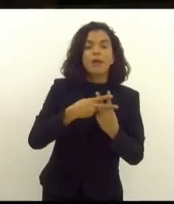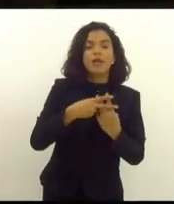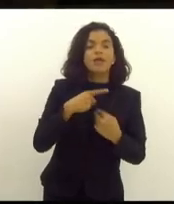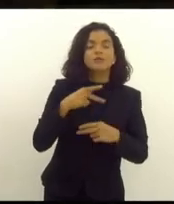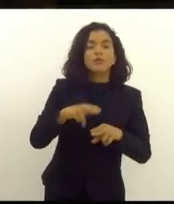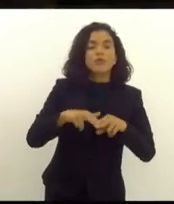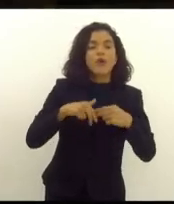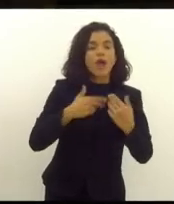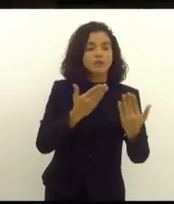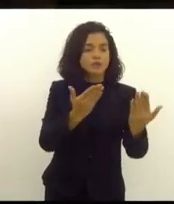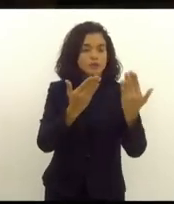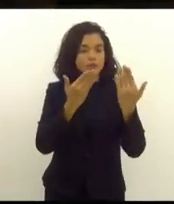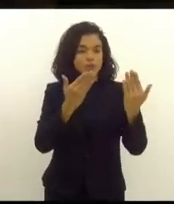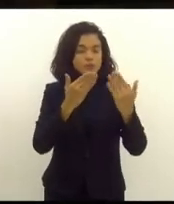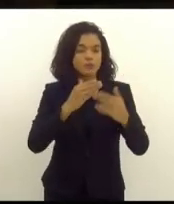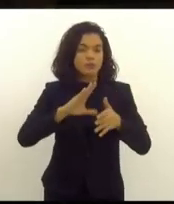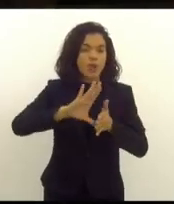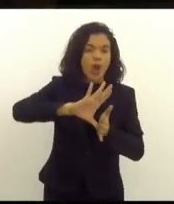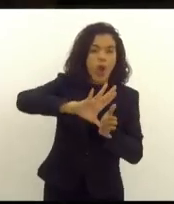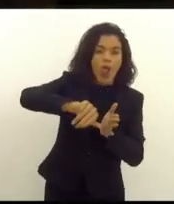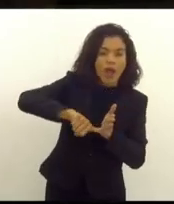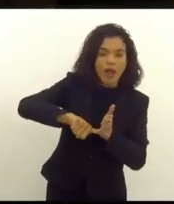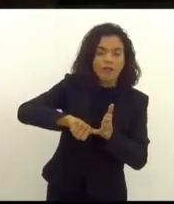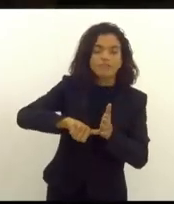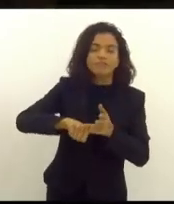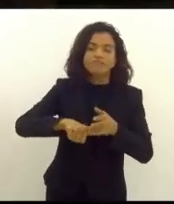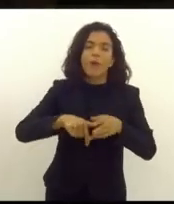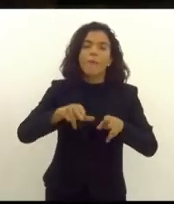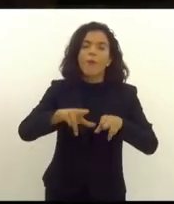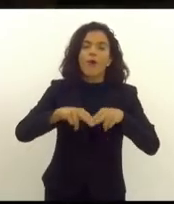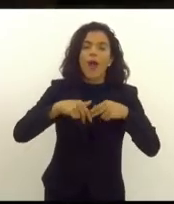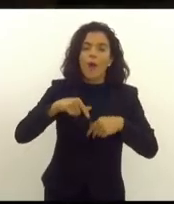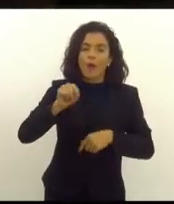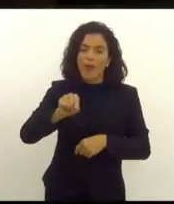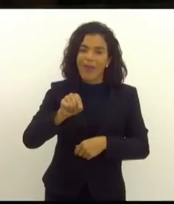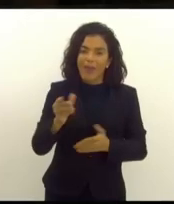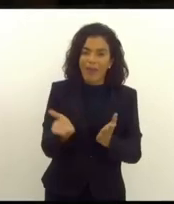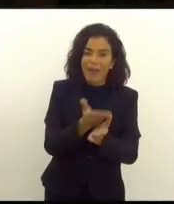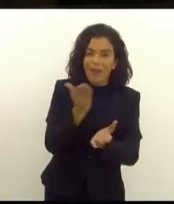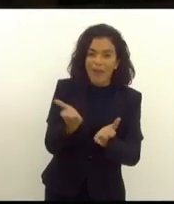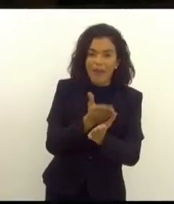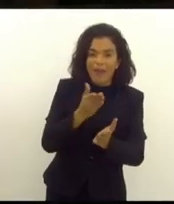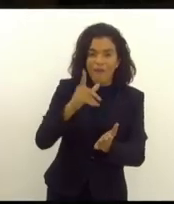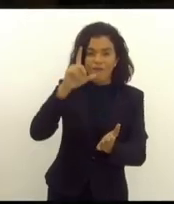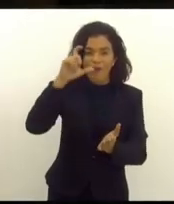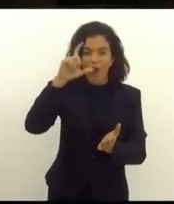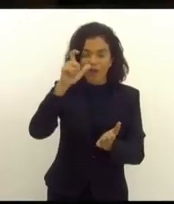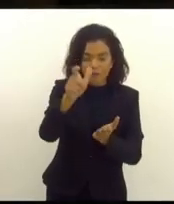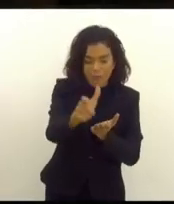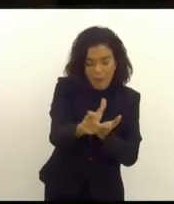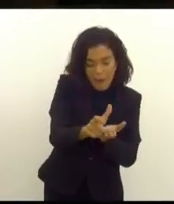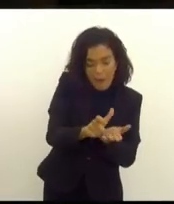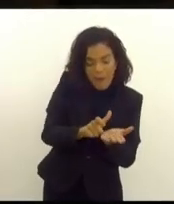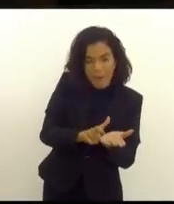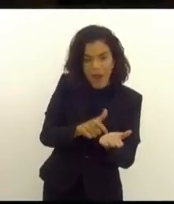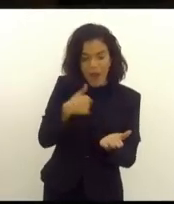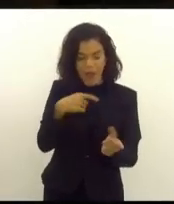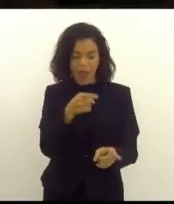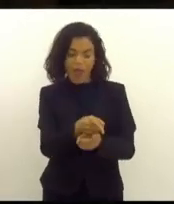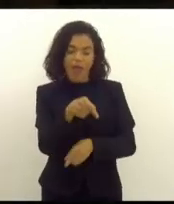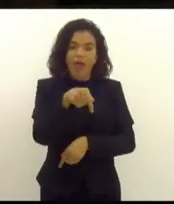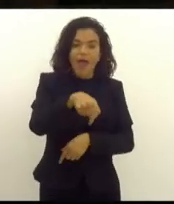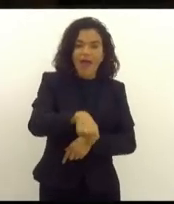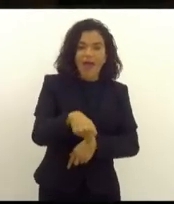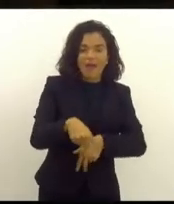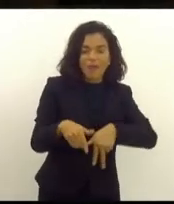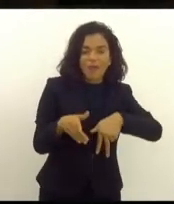suspeitos de crime por reconhecimento fotográfico apenas e muitas